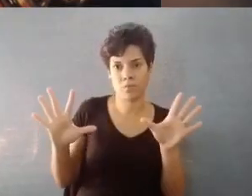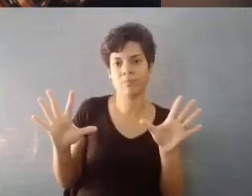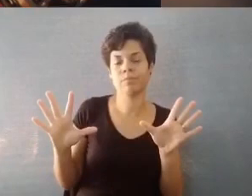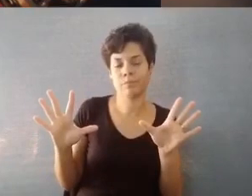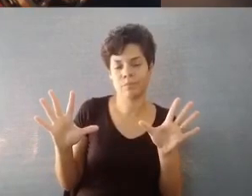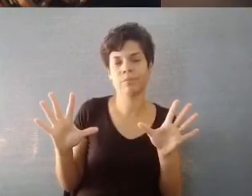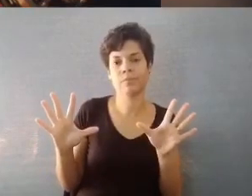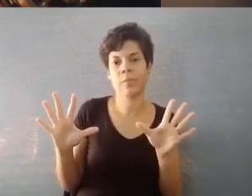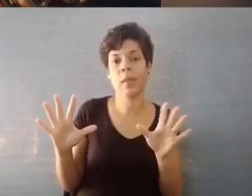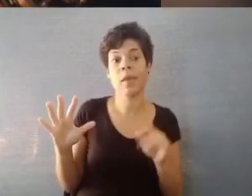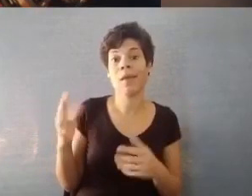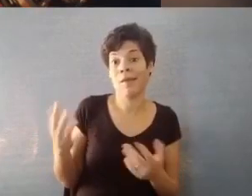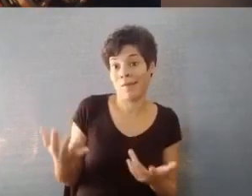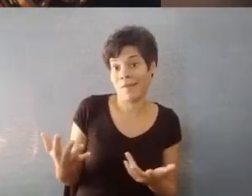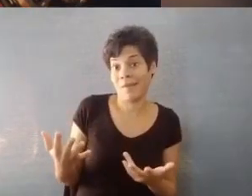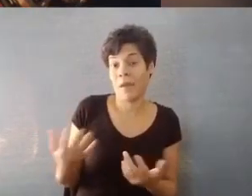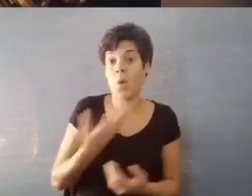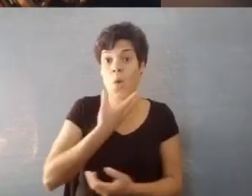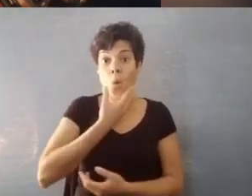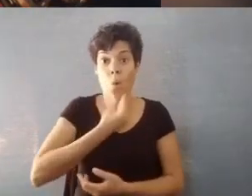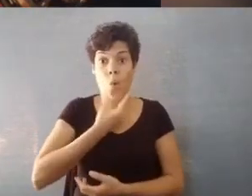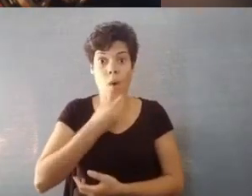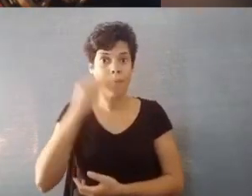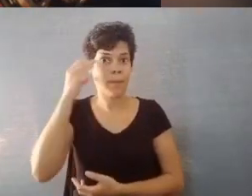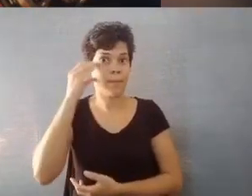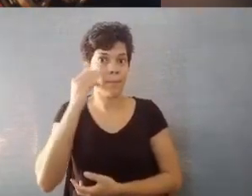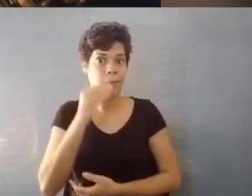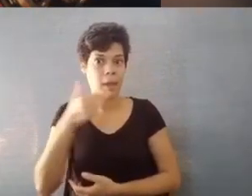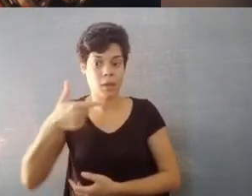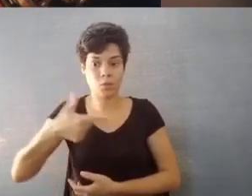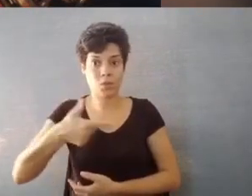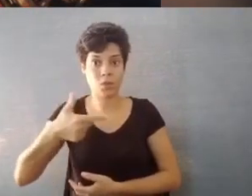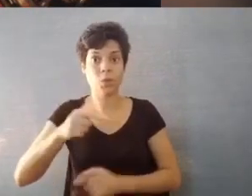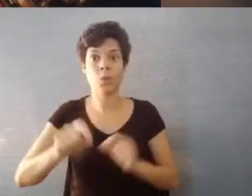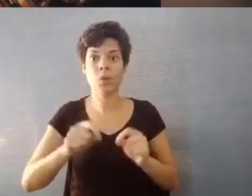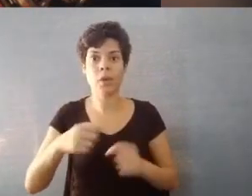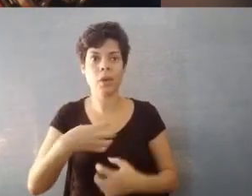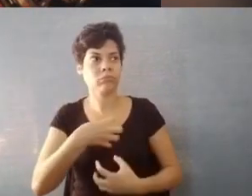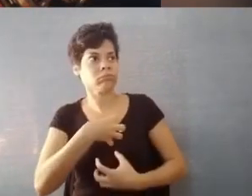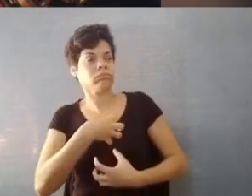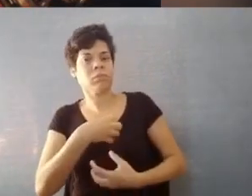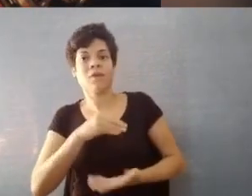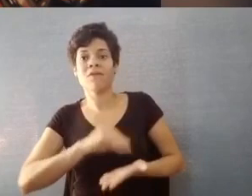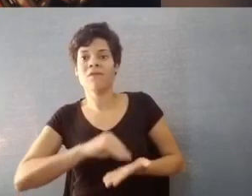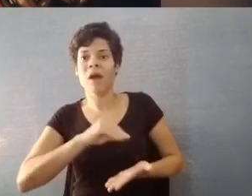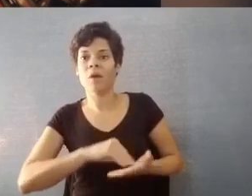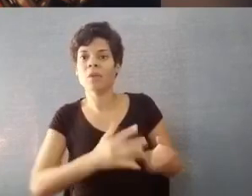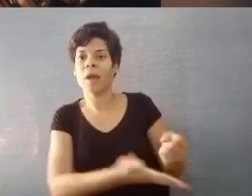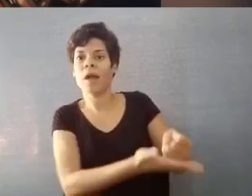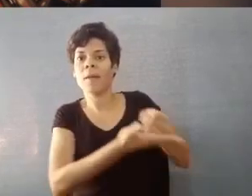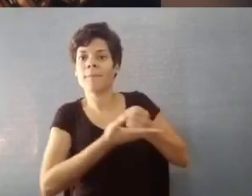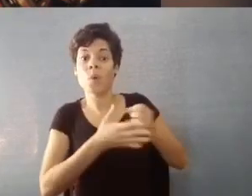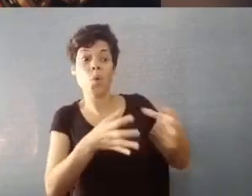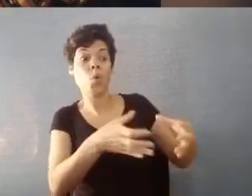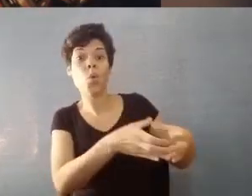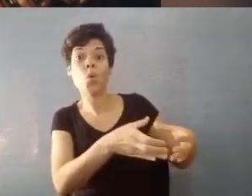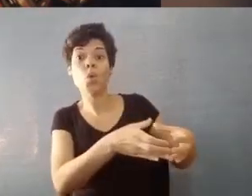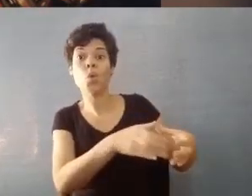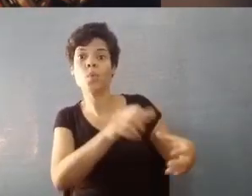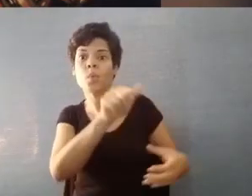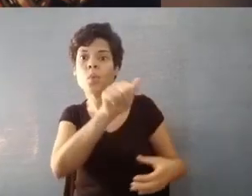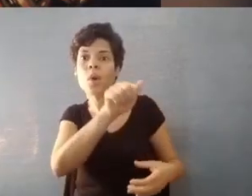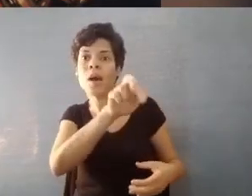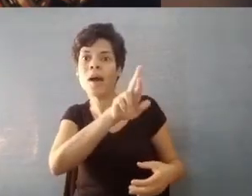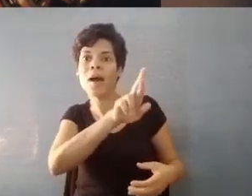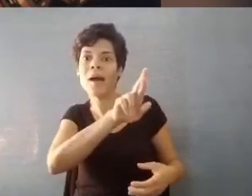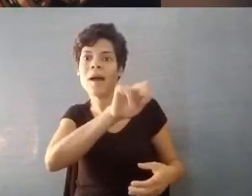Isso representou para Dom Pedro II a perda de apoio da aristocracia,